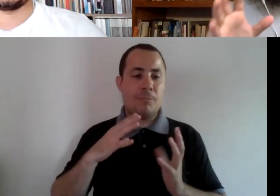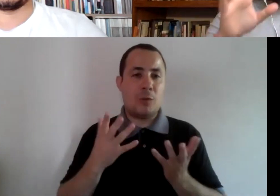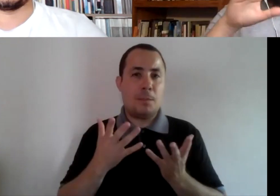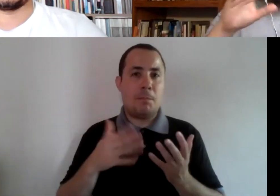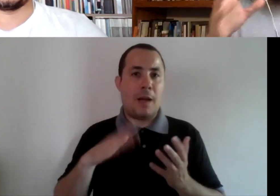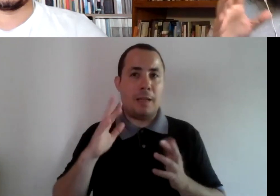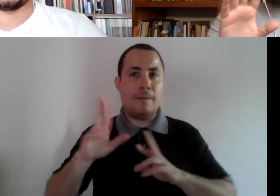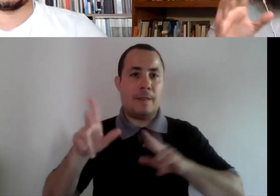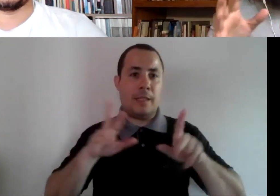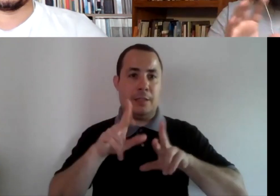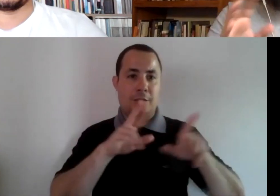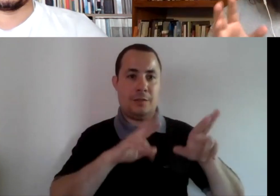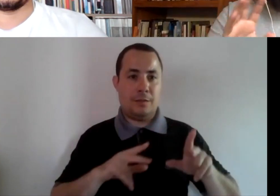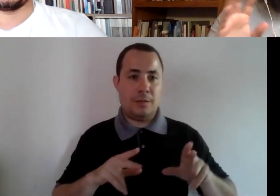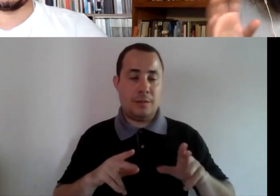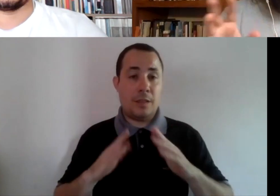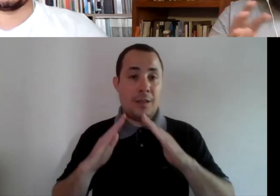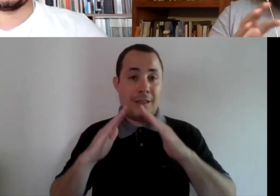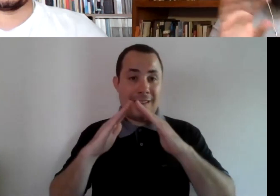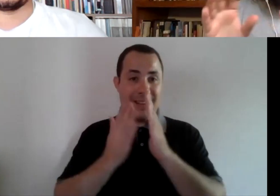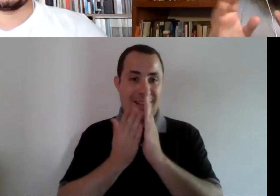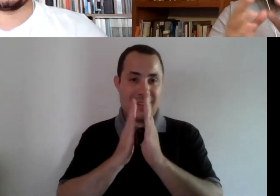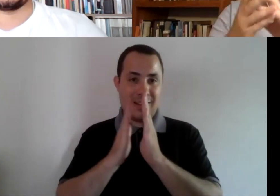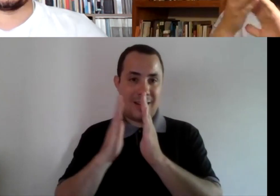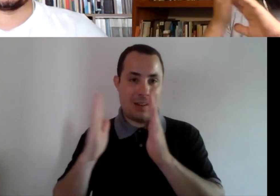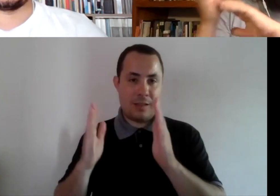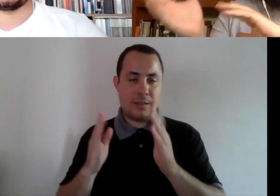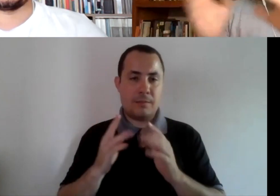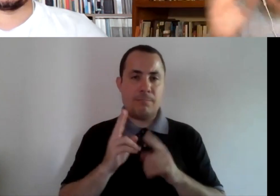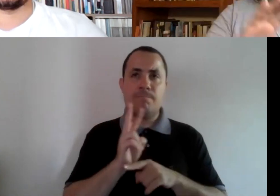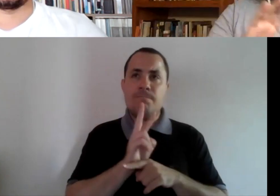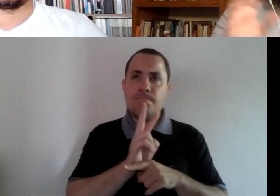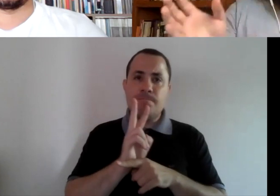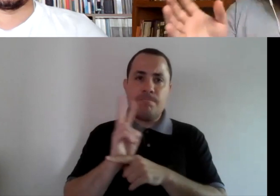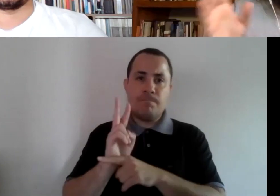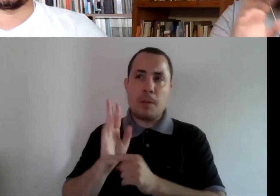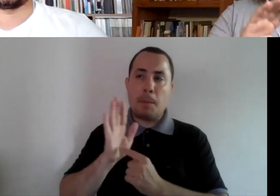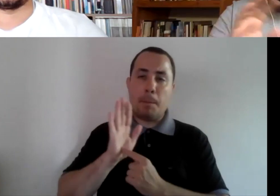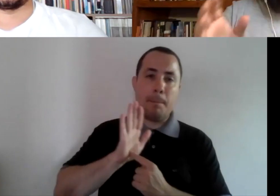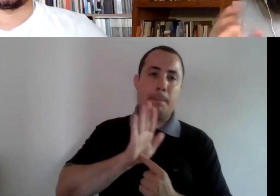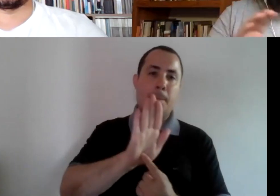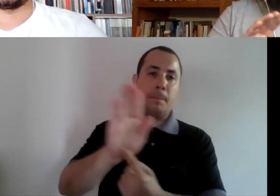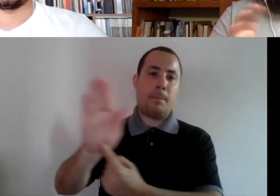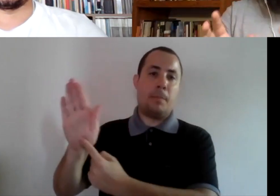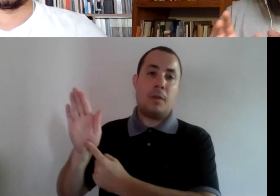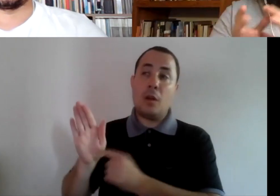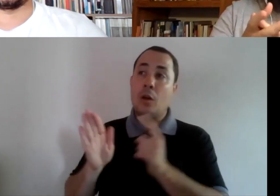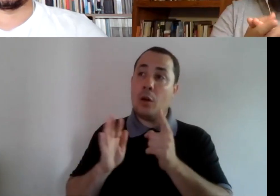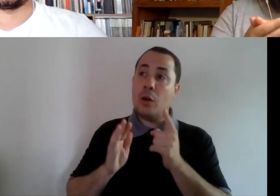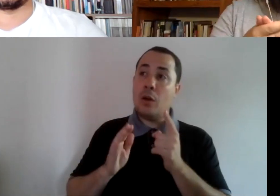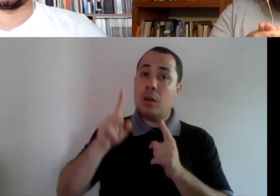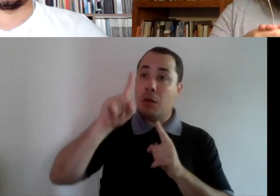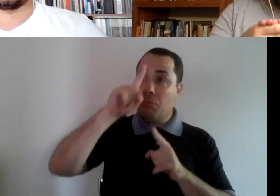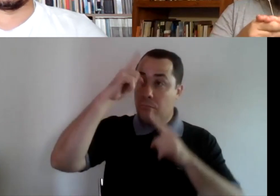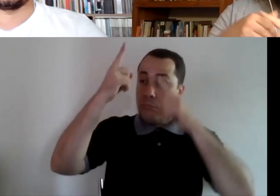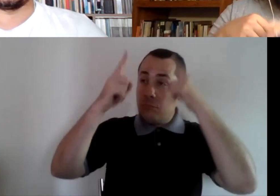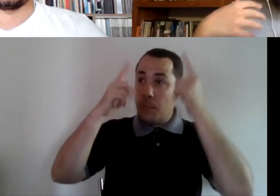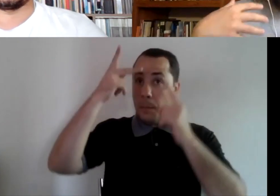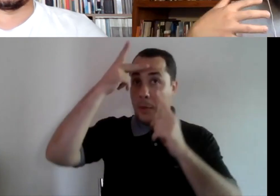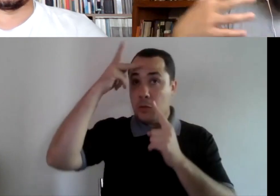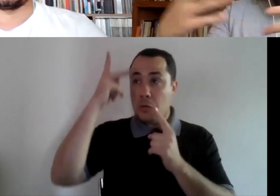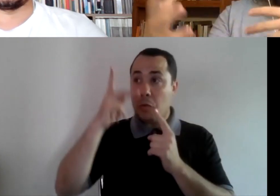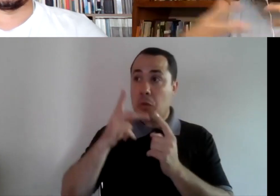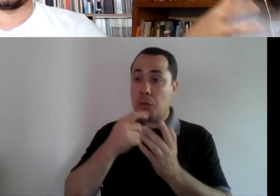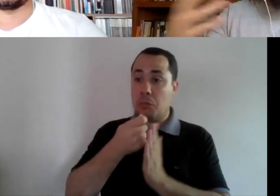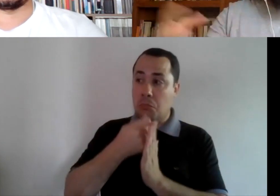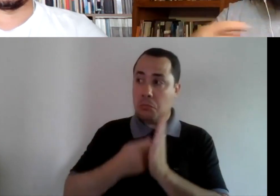biblioteca como um espaço também de curadoria, de apresentar novos autores para o leitor, né? Ela